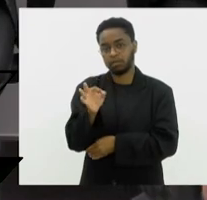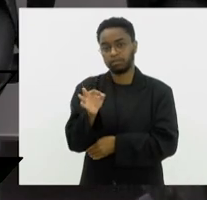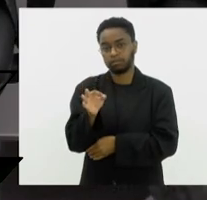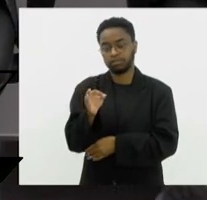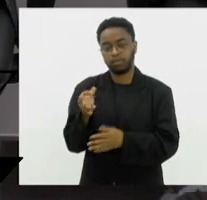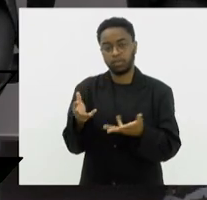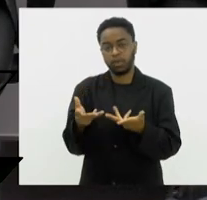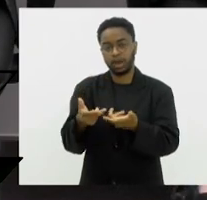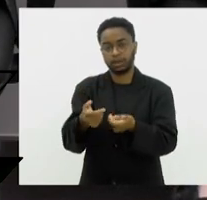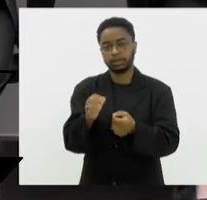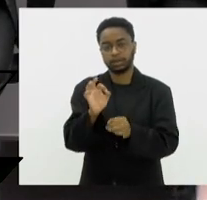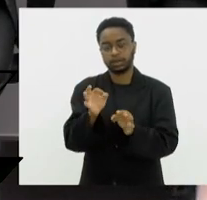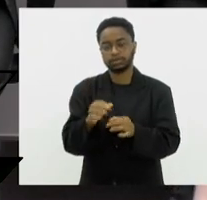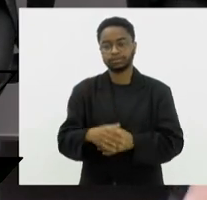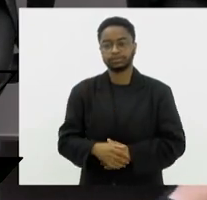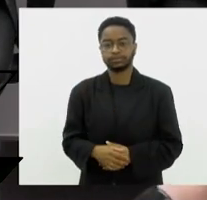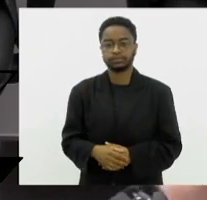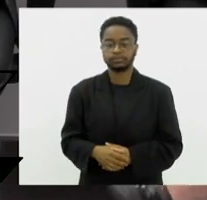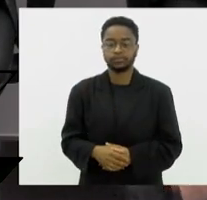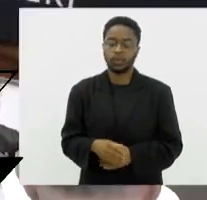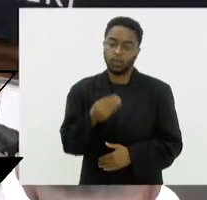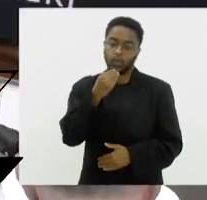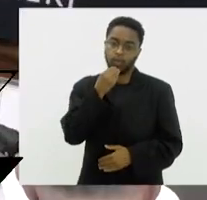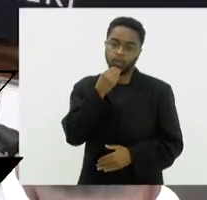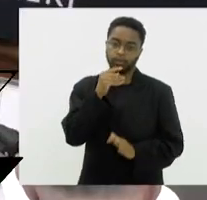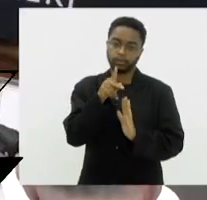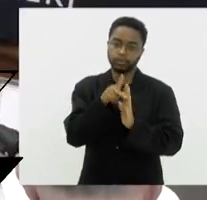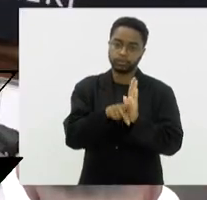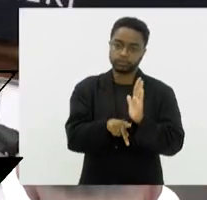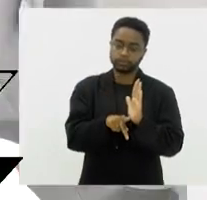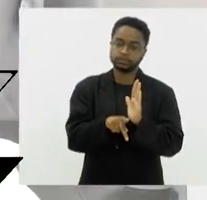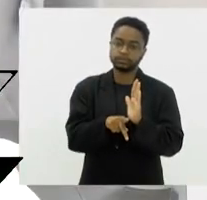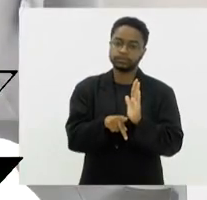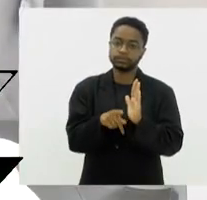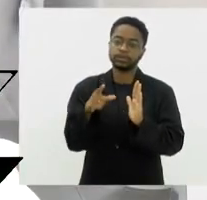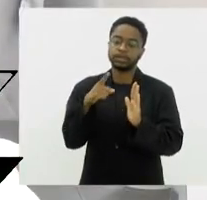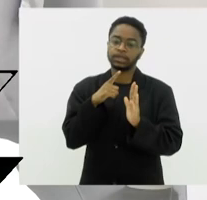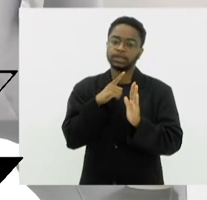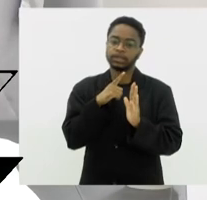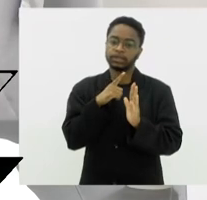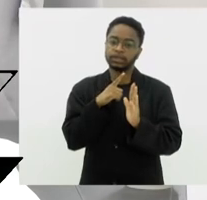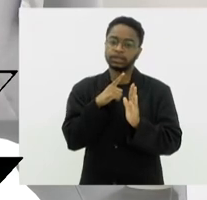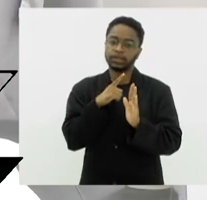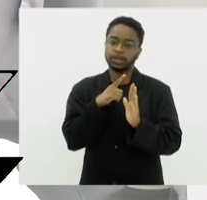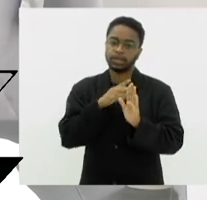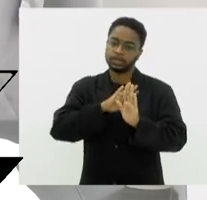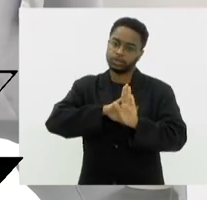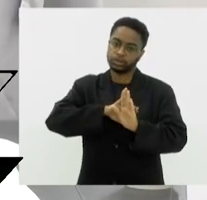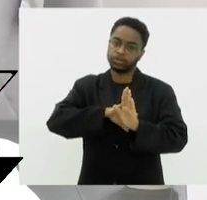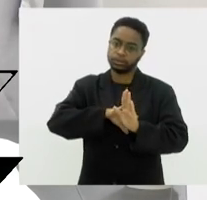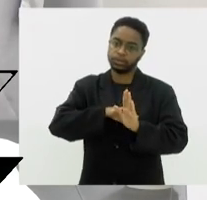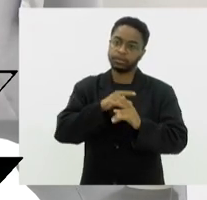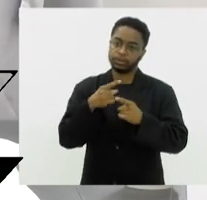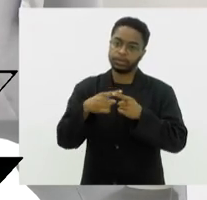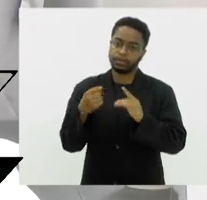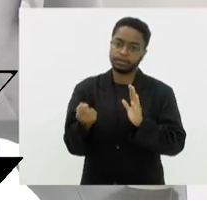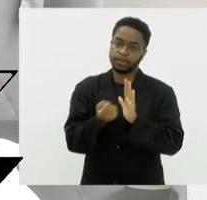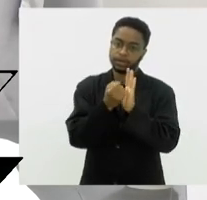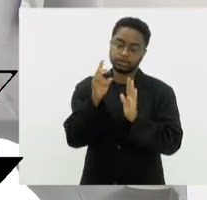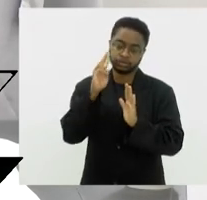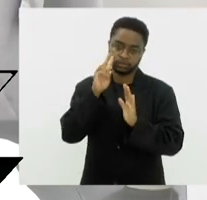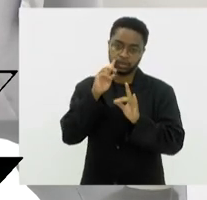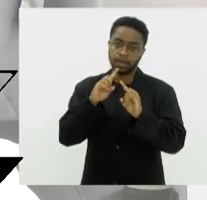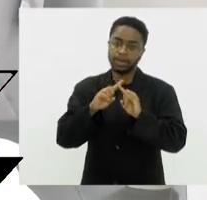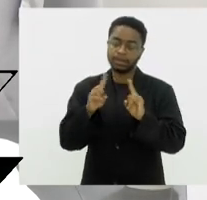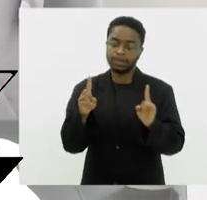boa qualidade. É um projeto, obviamente, que tem todo um contorno ideológico, apesar de ser um fato histórico, mas tem todo um